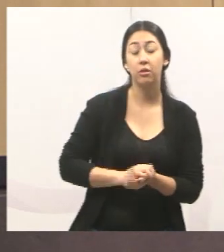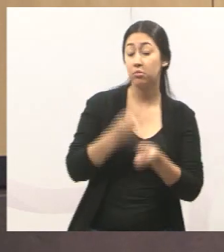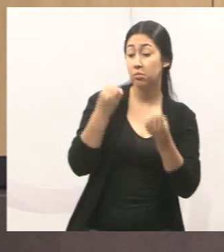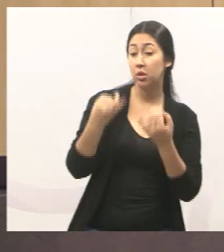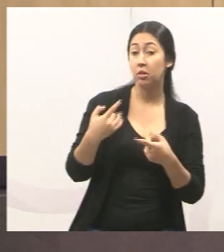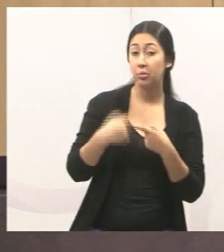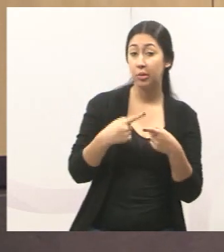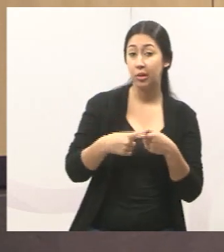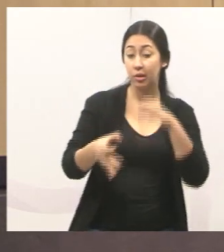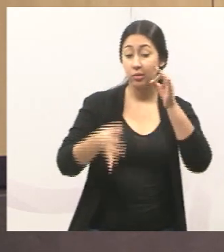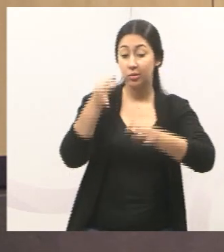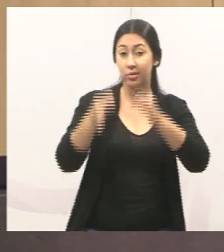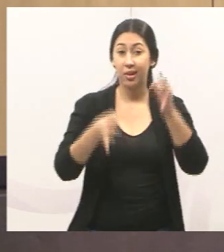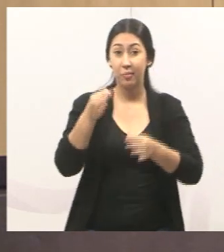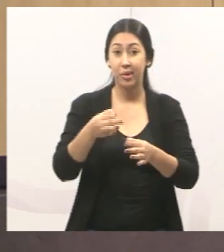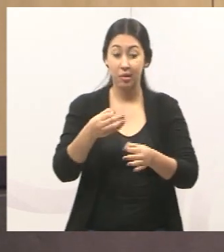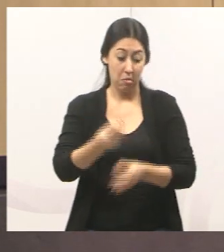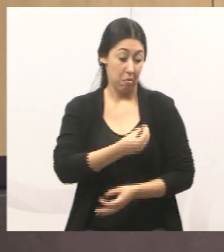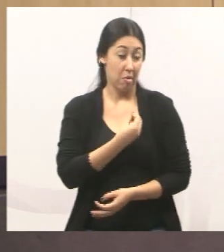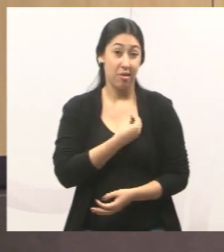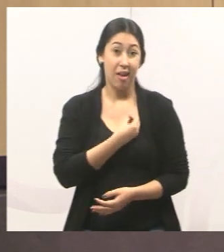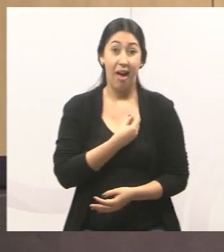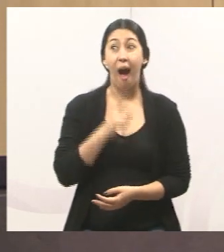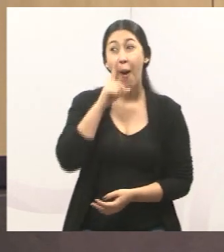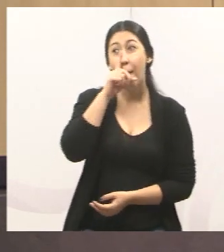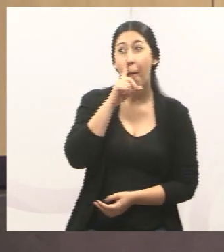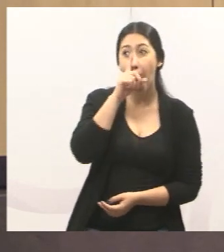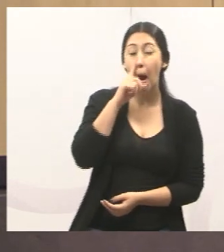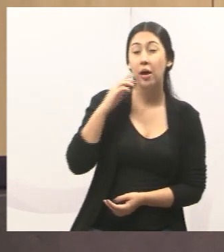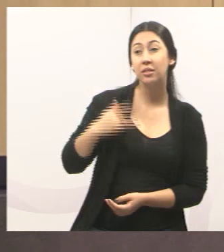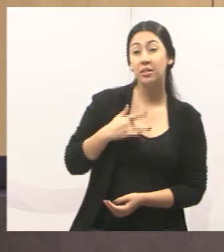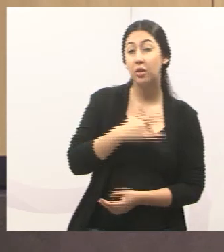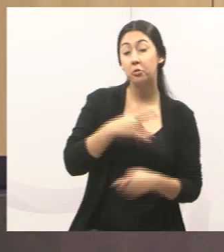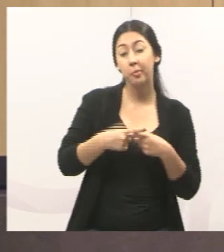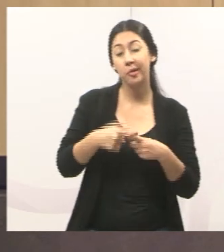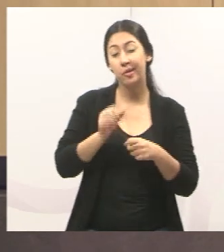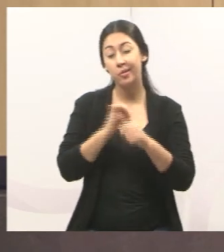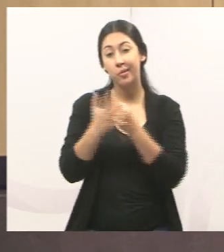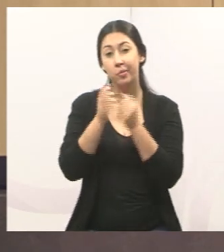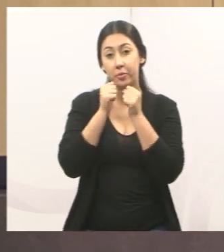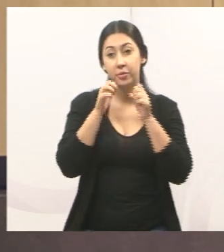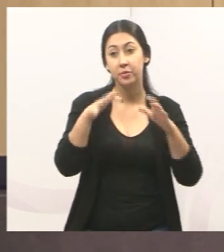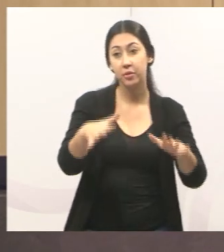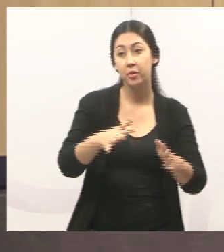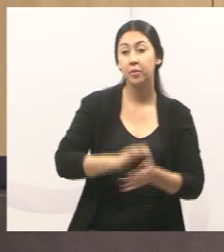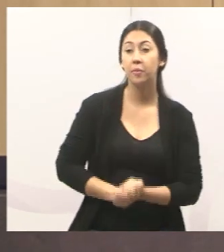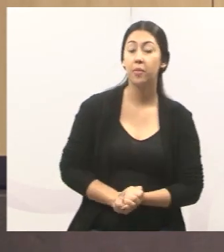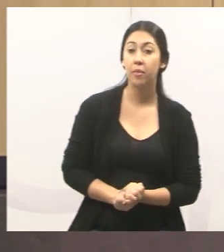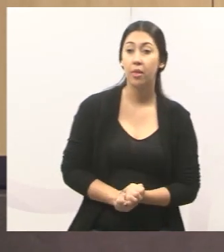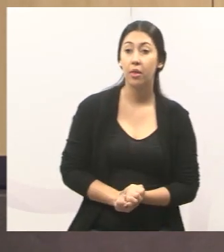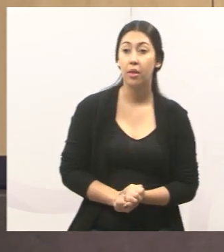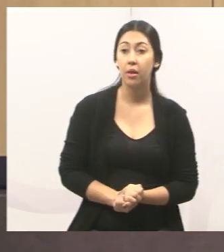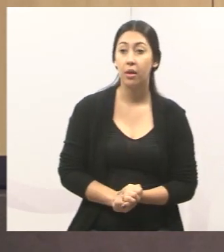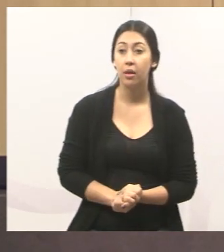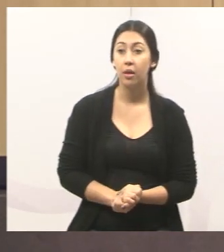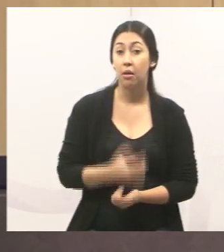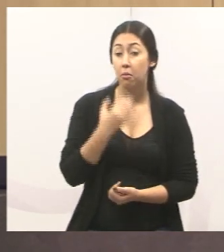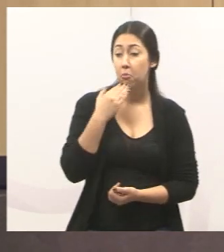o julgamento presencial implicaria em risco à saúde em virtude da pandemia. Formula tais pedidos sob pena